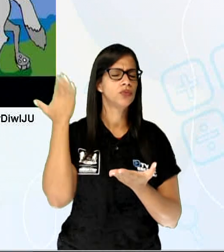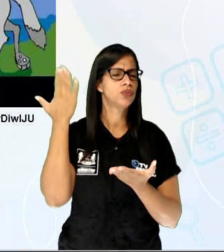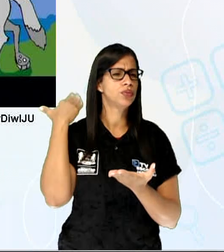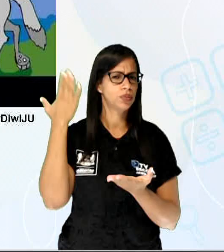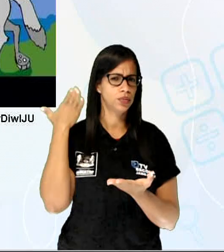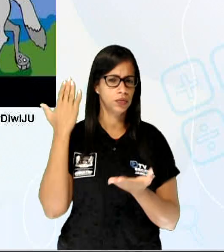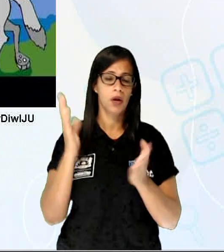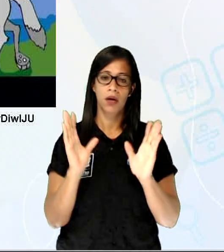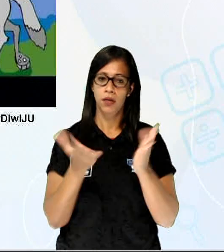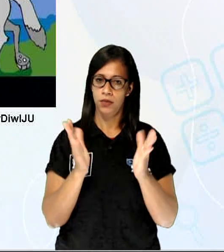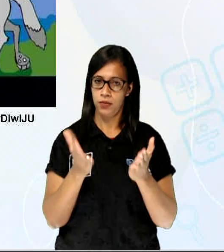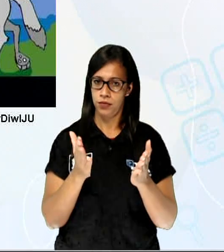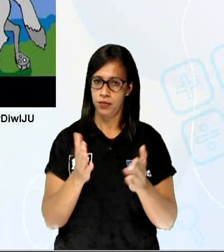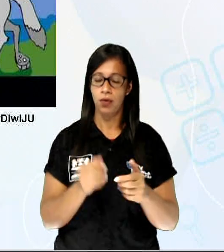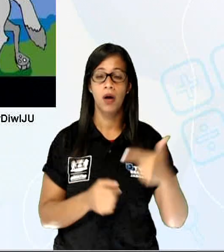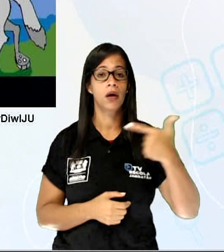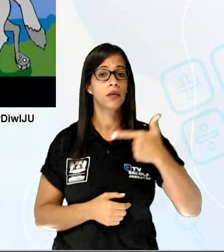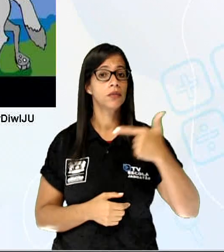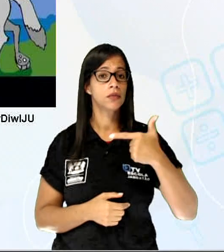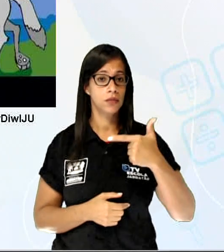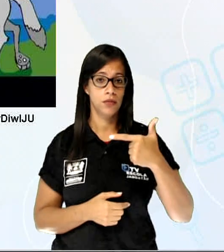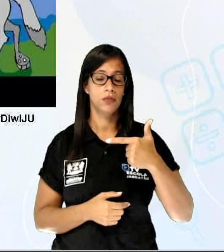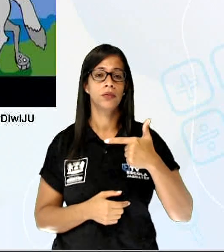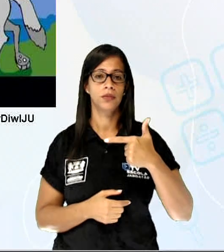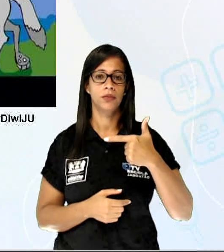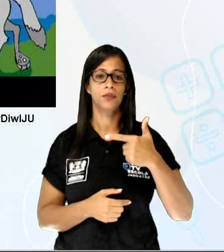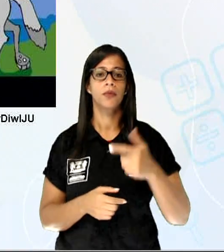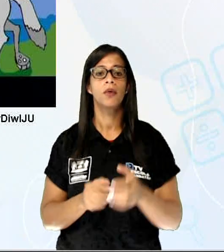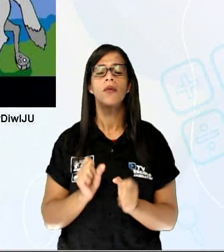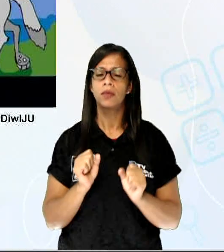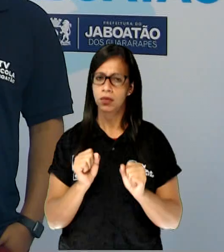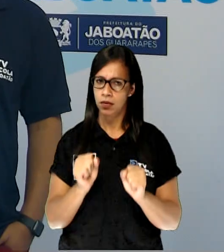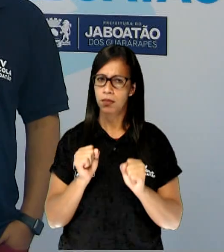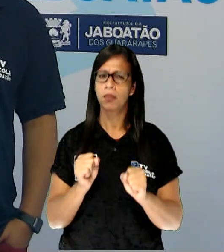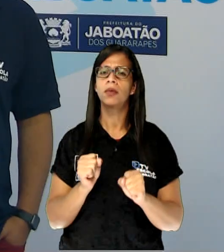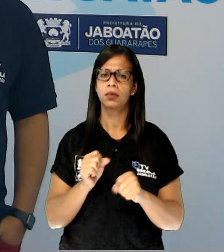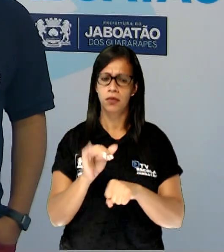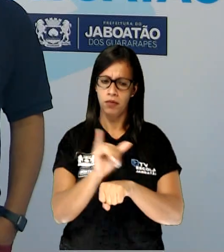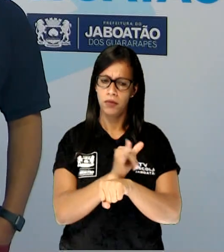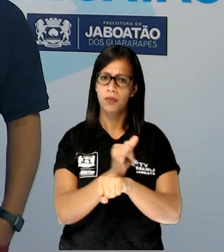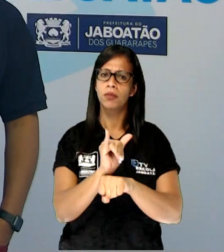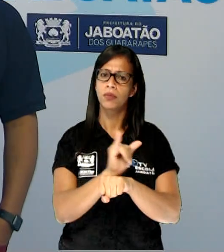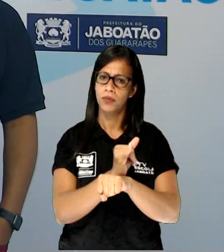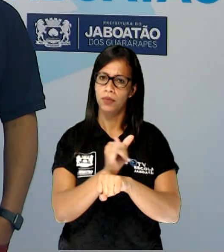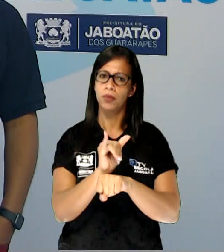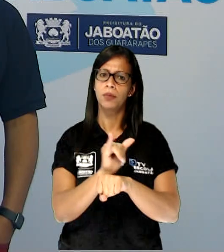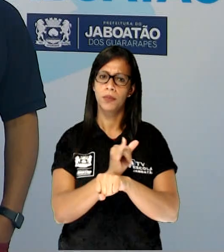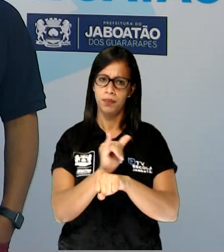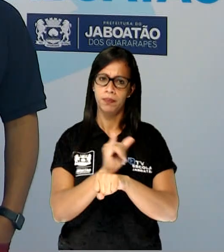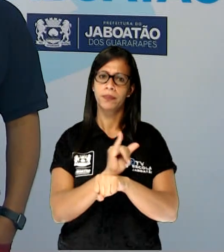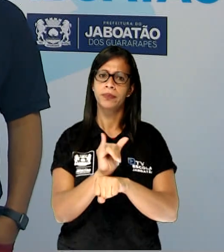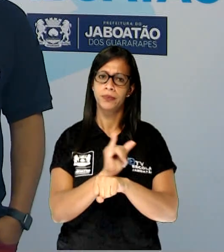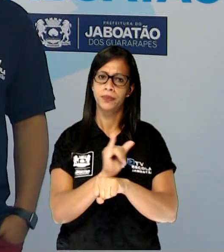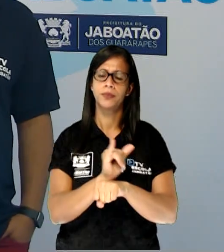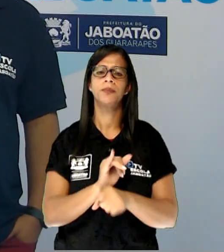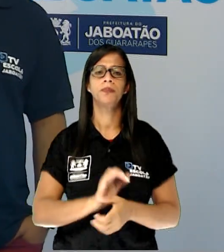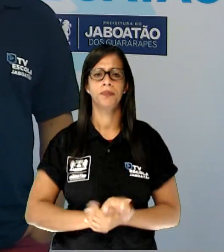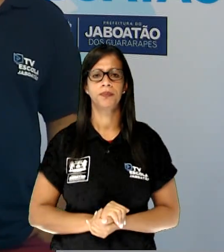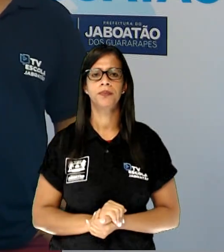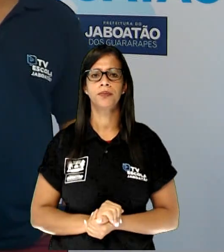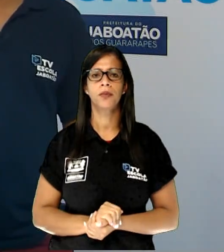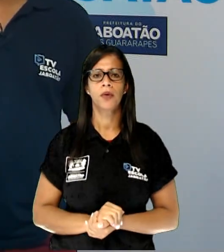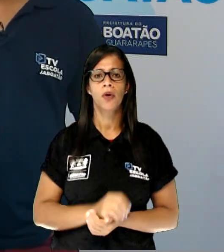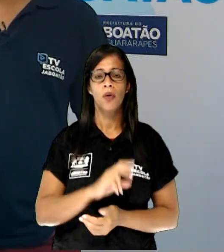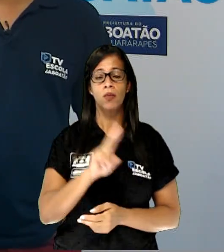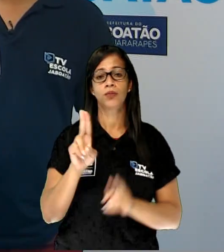E a segunda indicação é um vídeo que você pode encontrar na internet, no YouTube, está de graça aí para vocês, chamada Pedro e